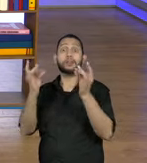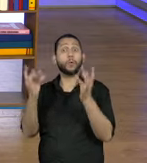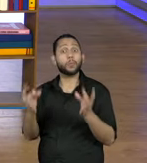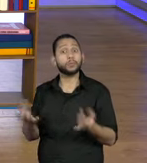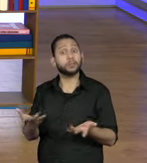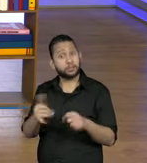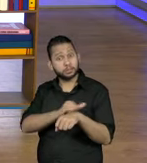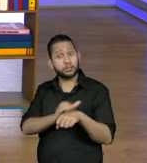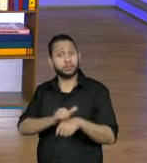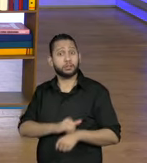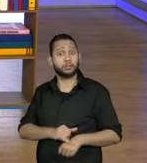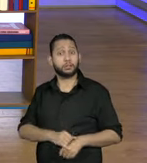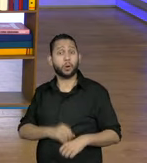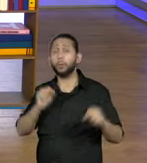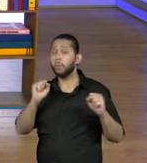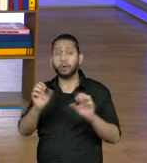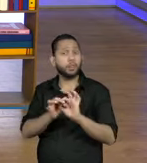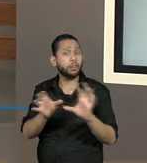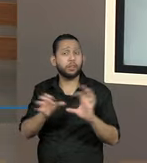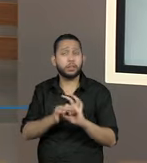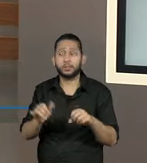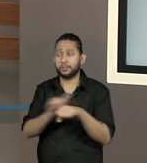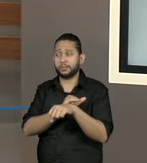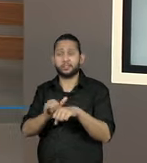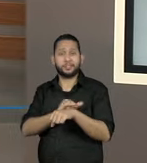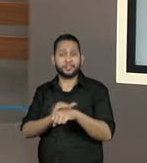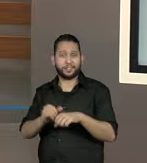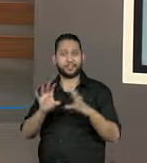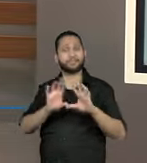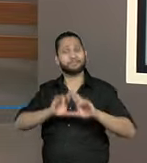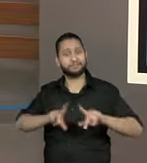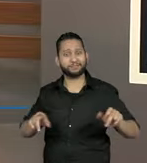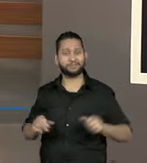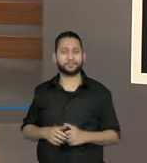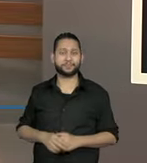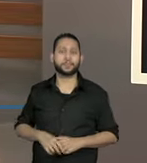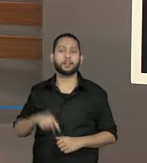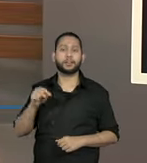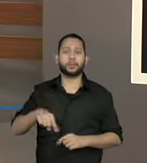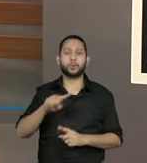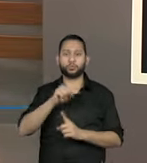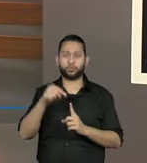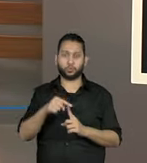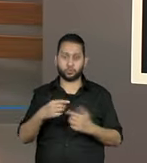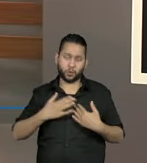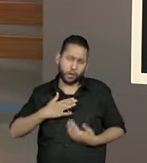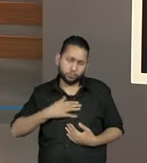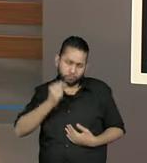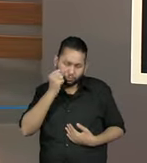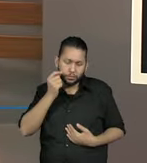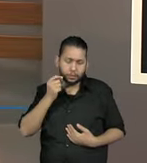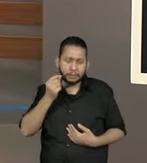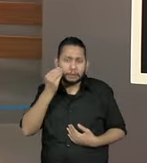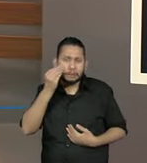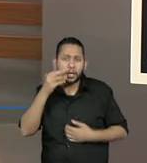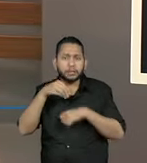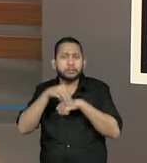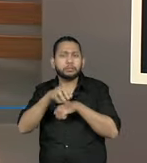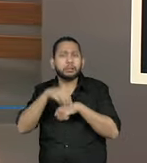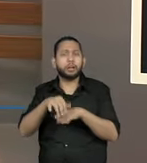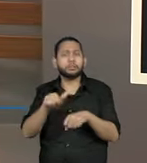Gente, estratégias existem diversas. A ideia aqui que a professora Aline sempre traz é apresentar